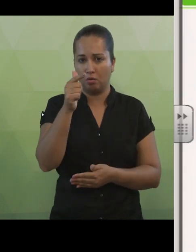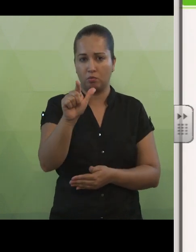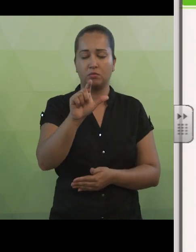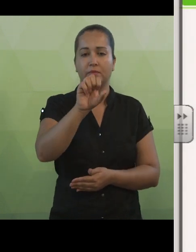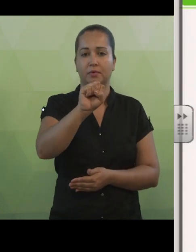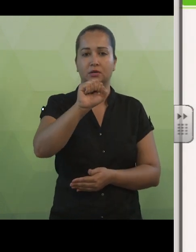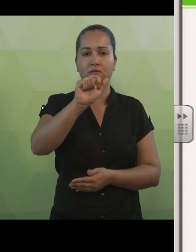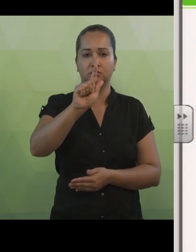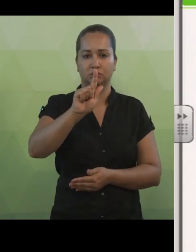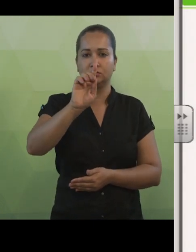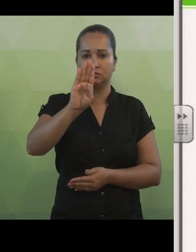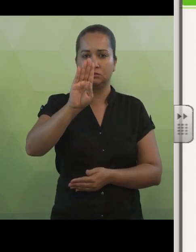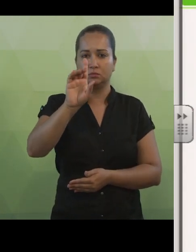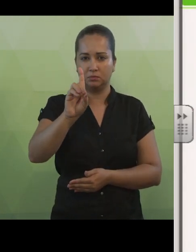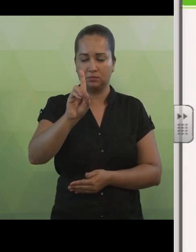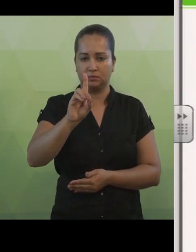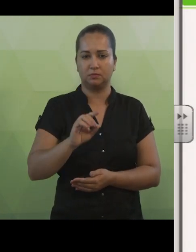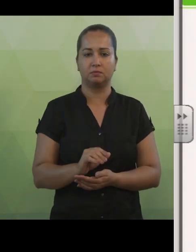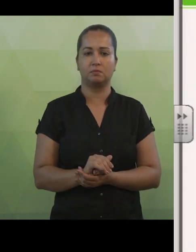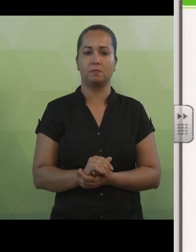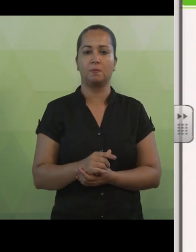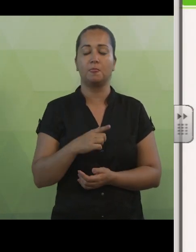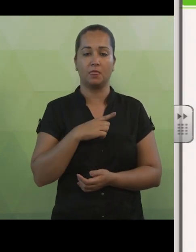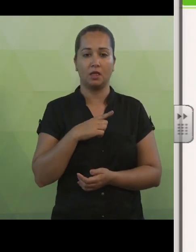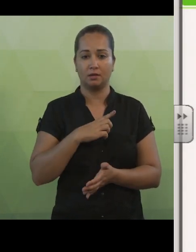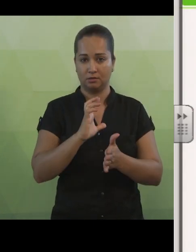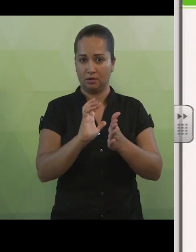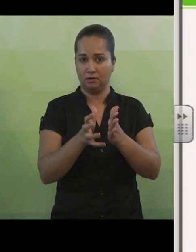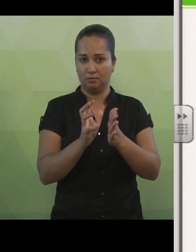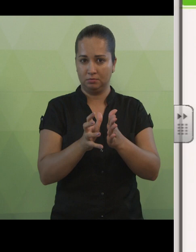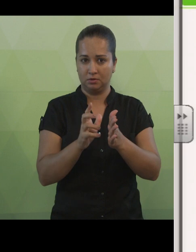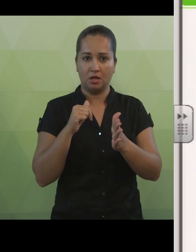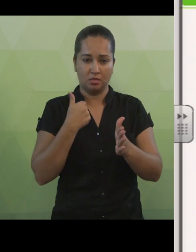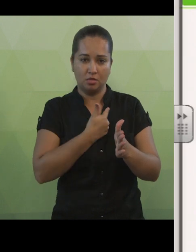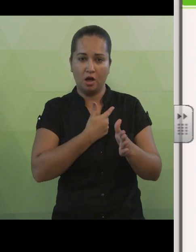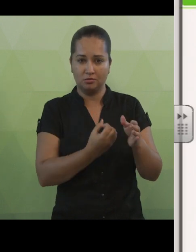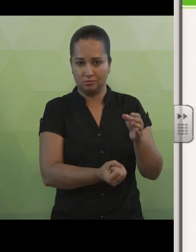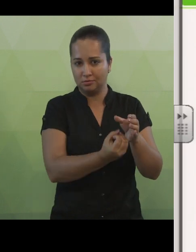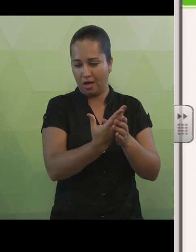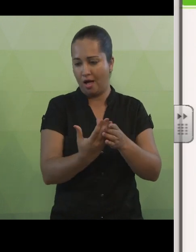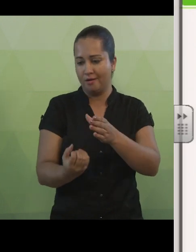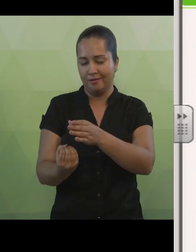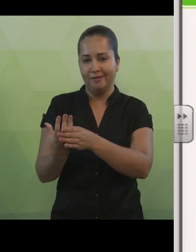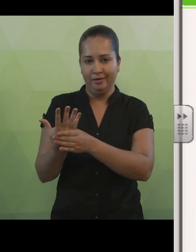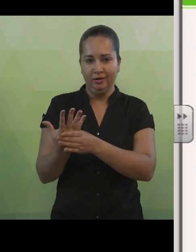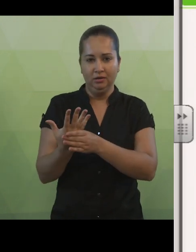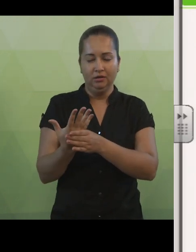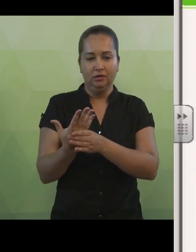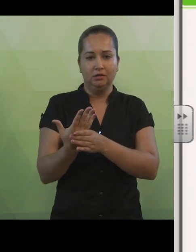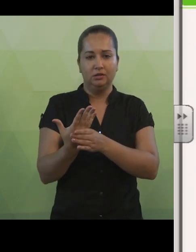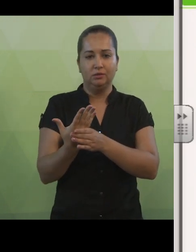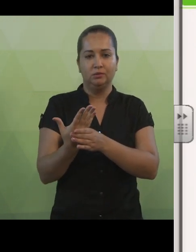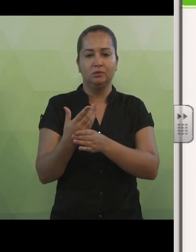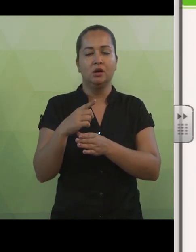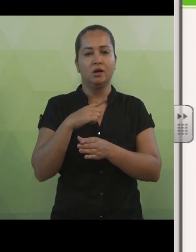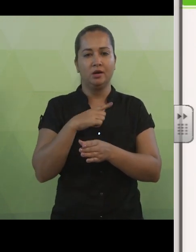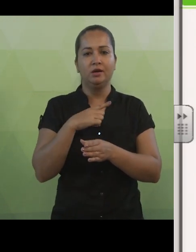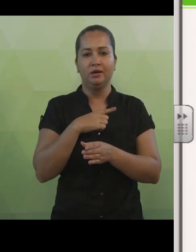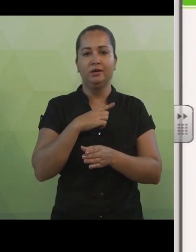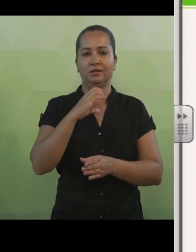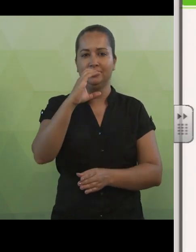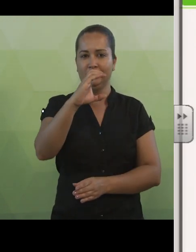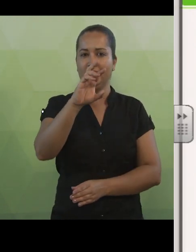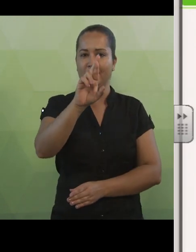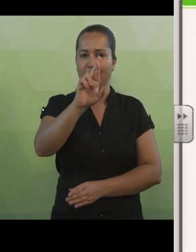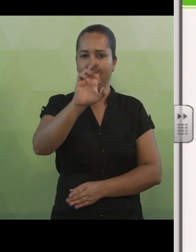SGBD. Então, além dele ter esses bancos de dados que a gente mesmo cria, a gente cria esses bancos de dados aqui através do comando